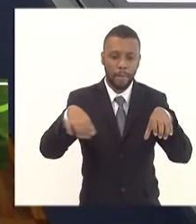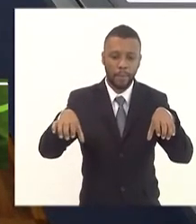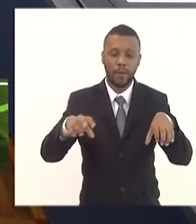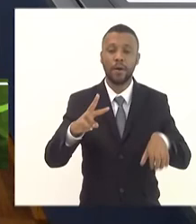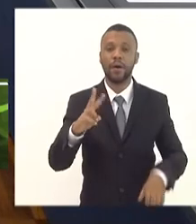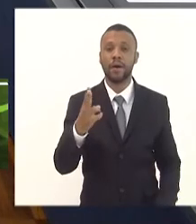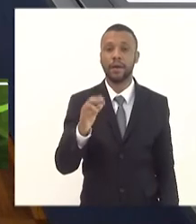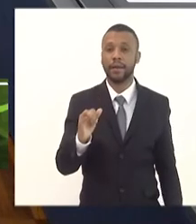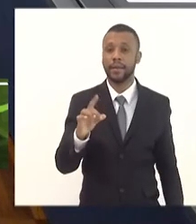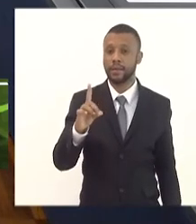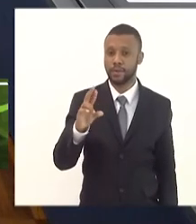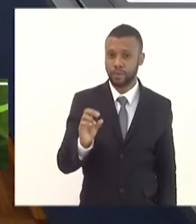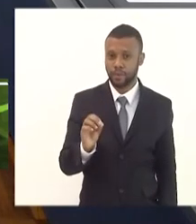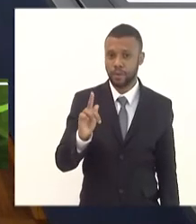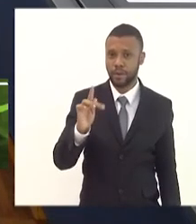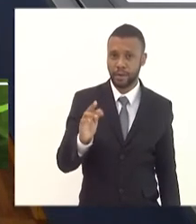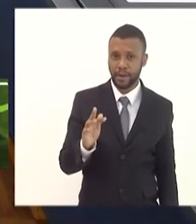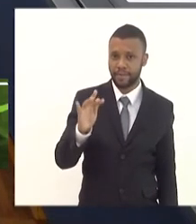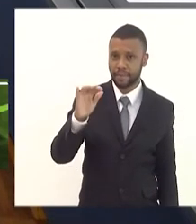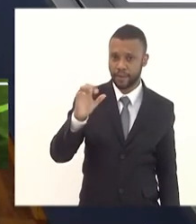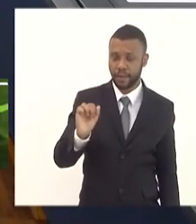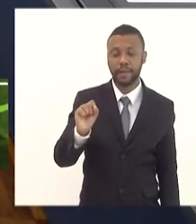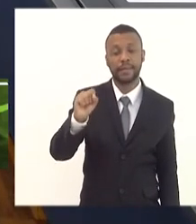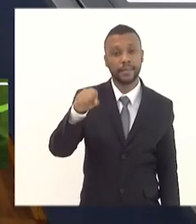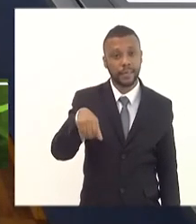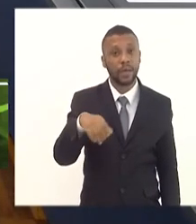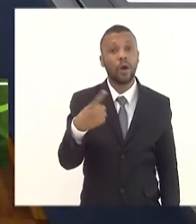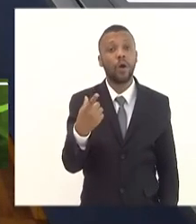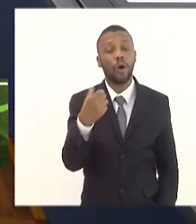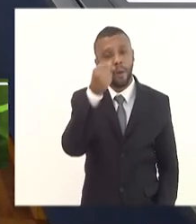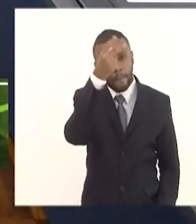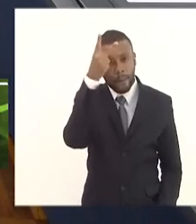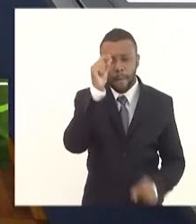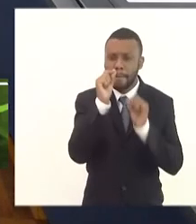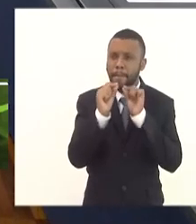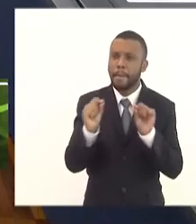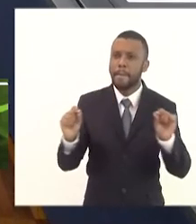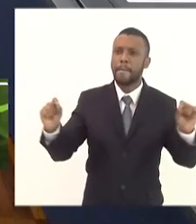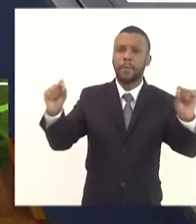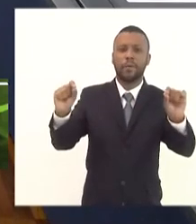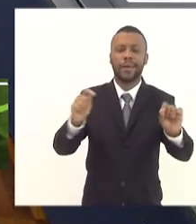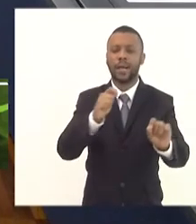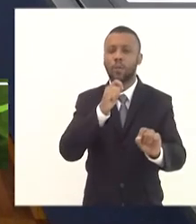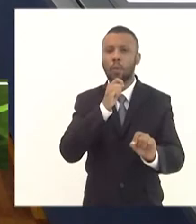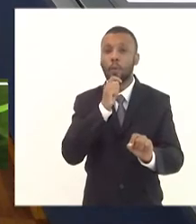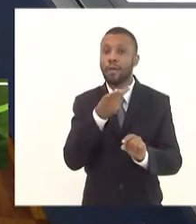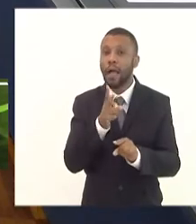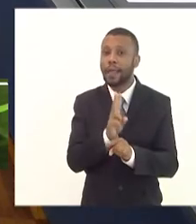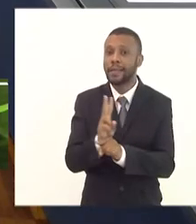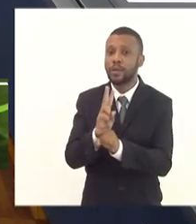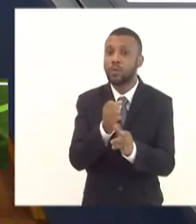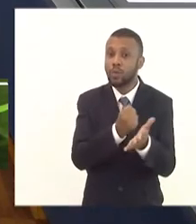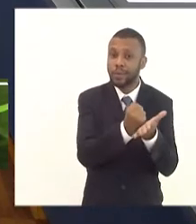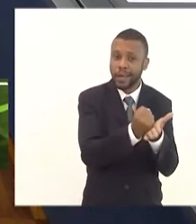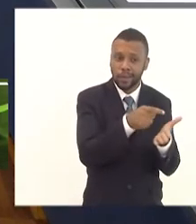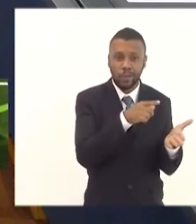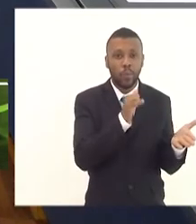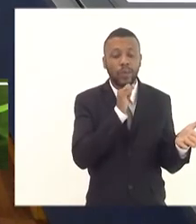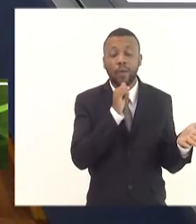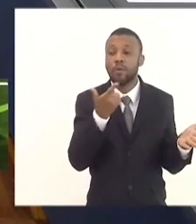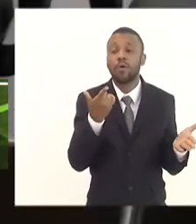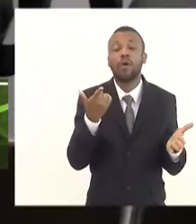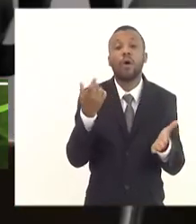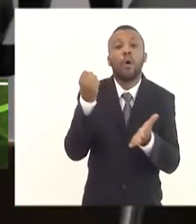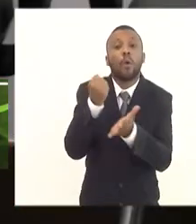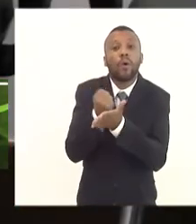sim. Os municípios que não foram atendidos nesse contrato, por exemplo, foram atendidos no contrato de aluguel de máquinas,